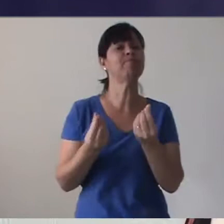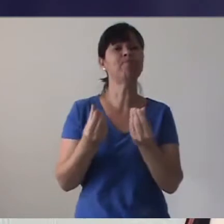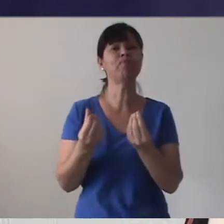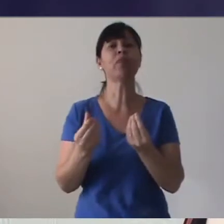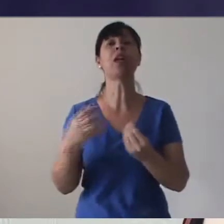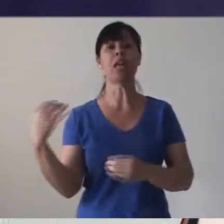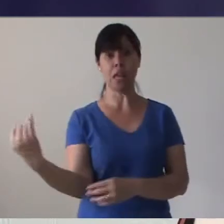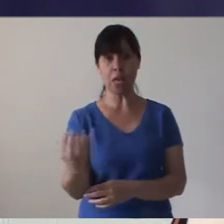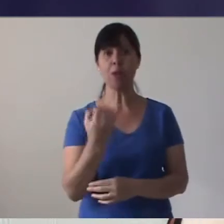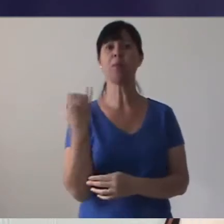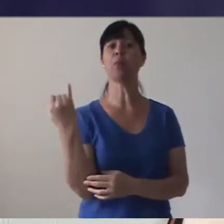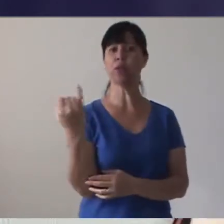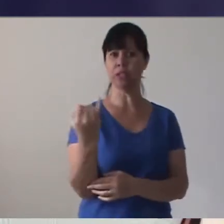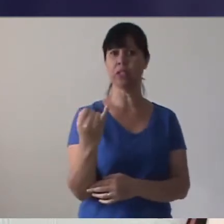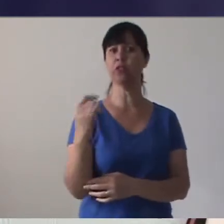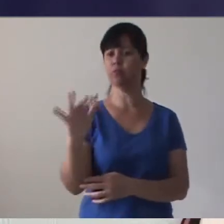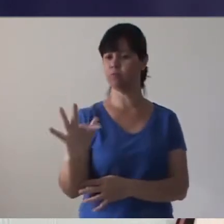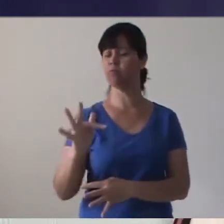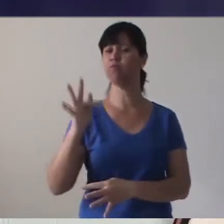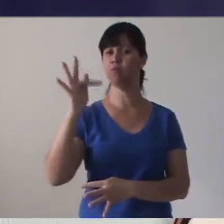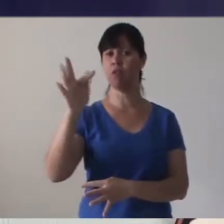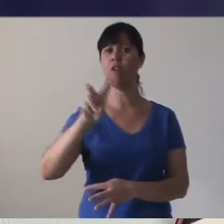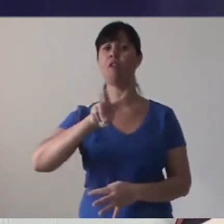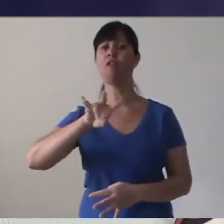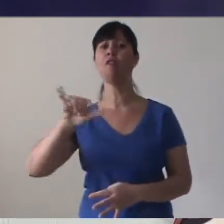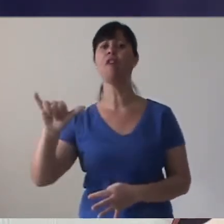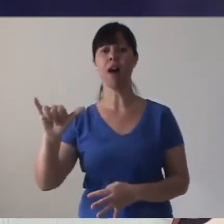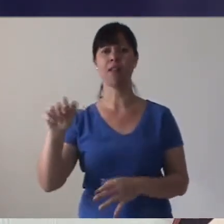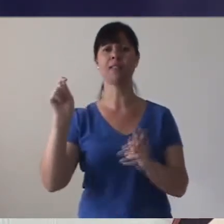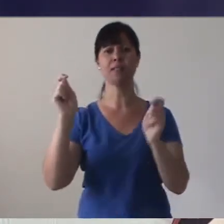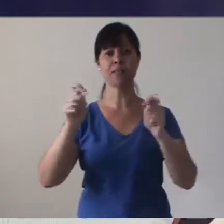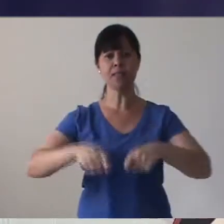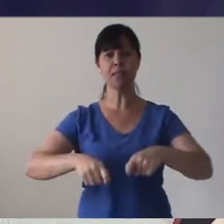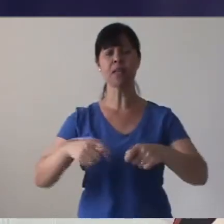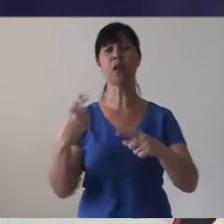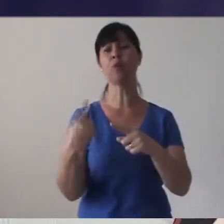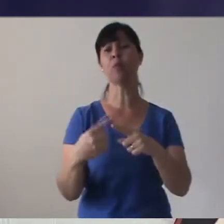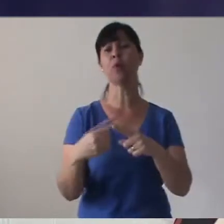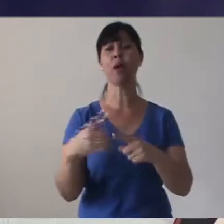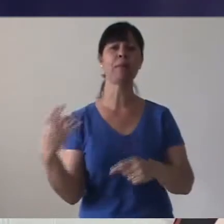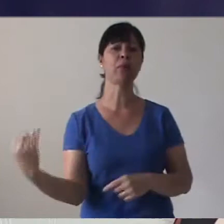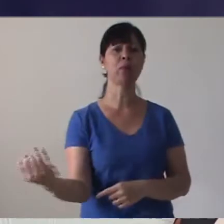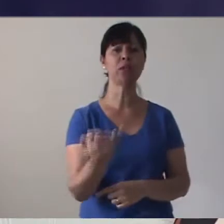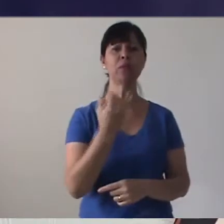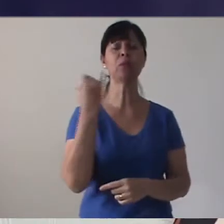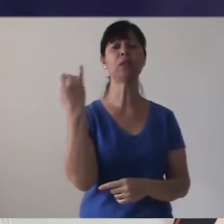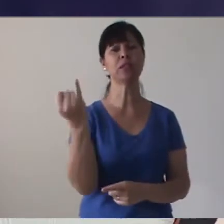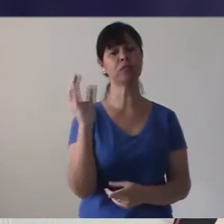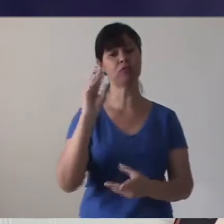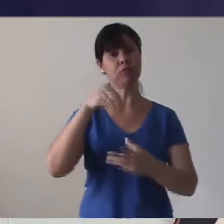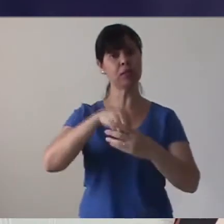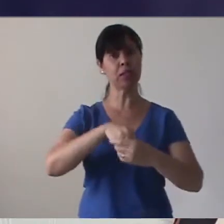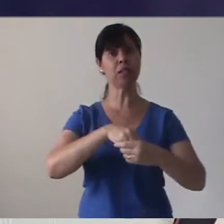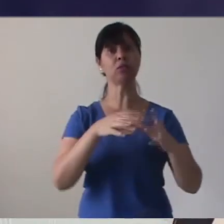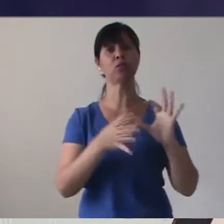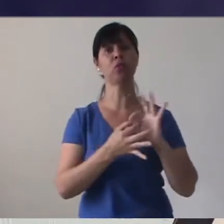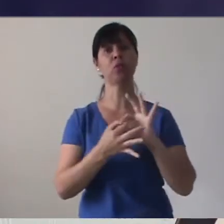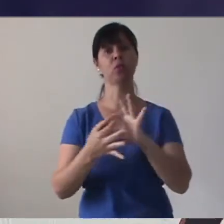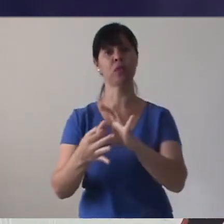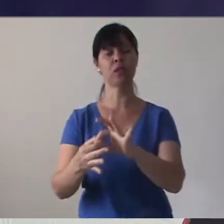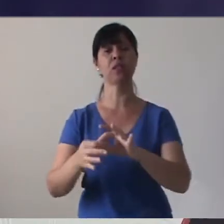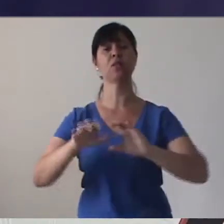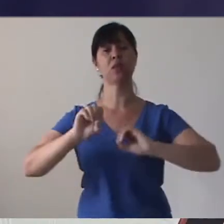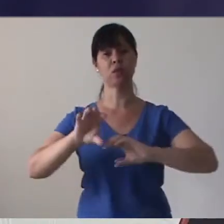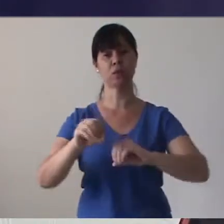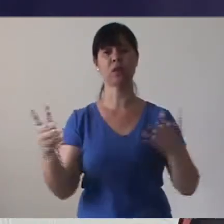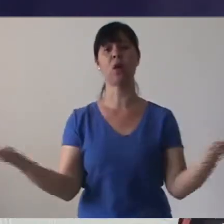ser muito importante, ele vai ser a espinha dorsal, né, dentro desse contexto educacional agora, né? Porque o uso